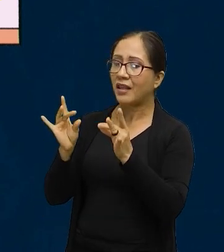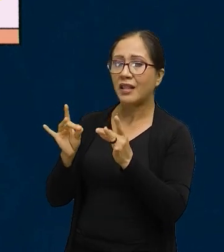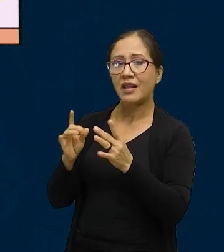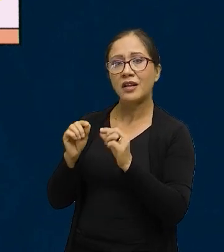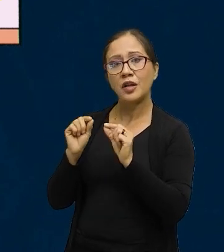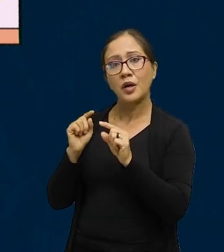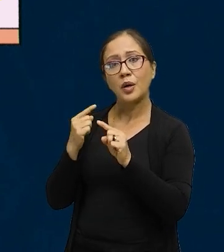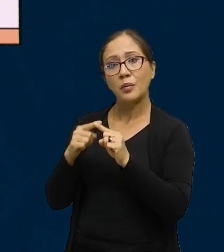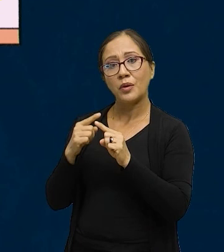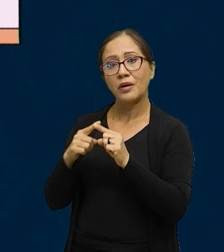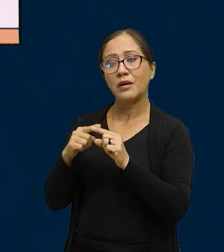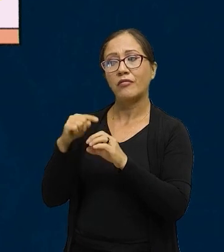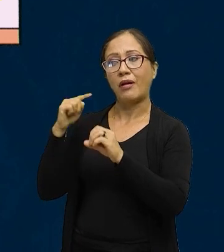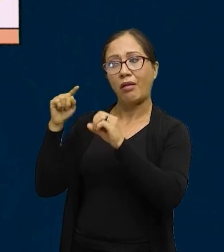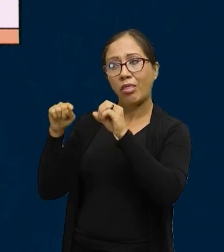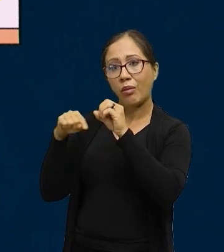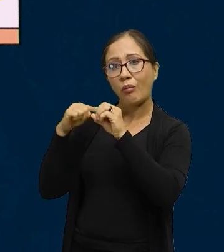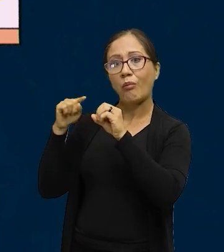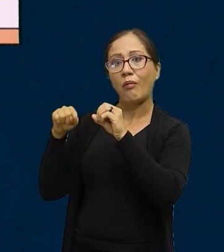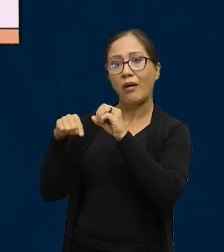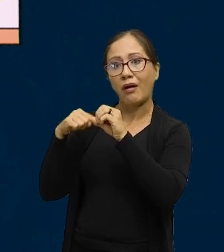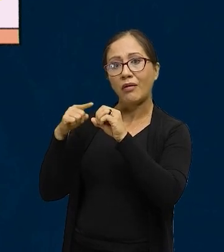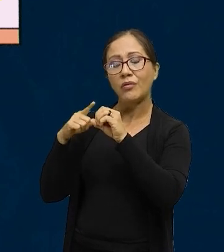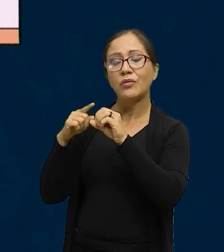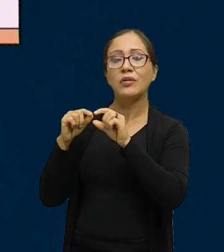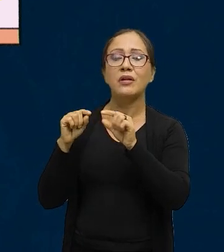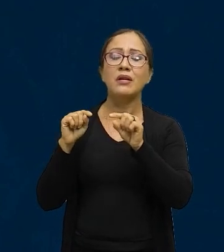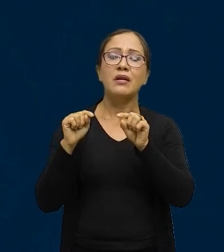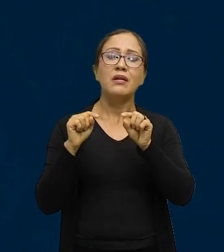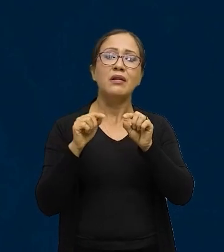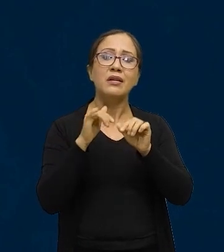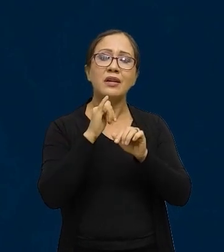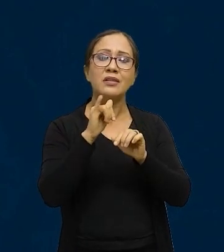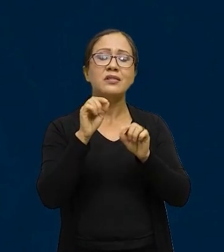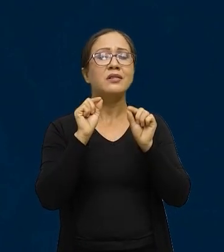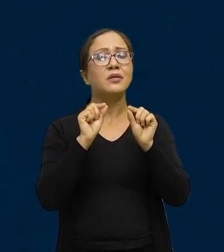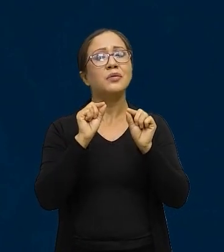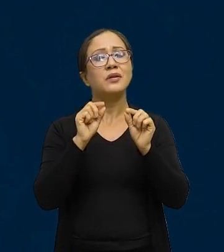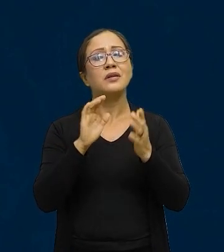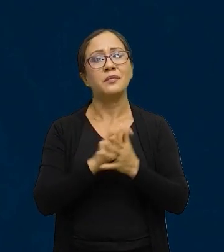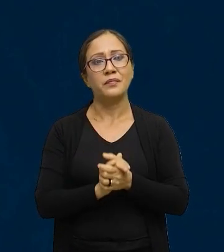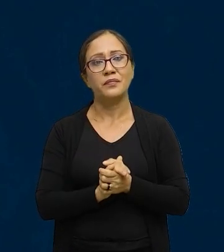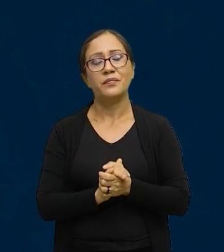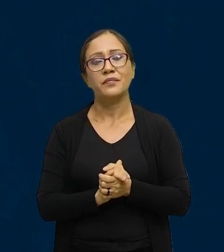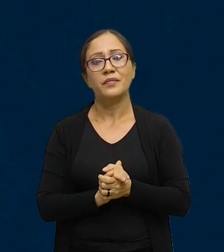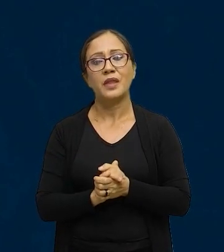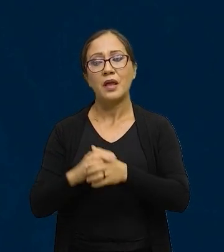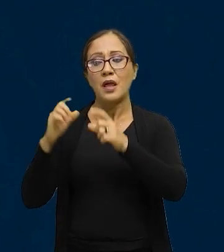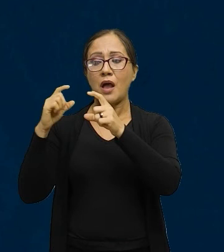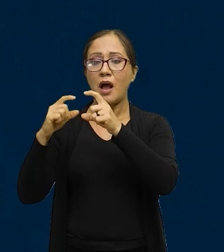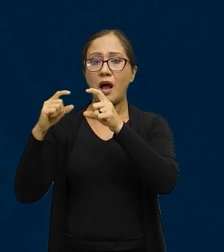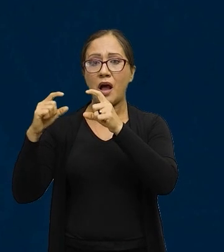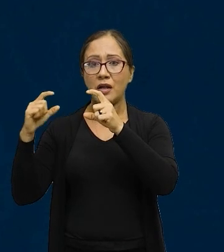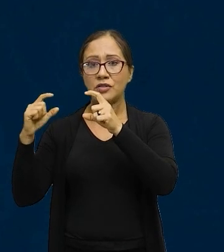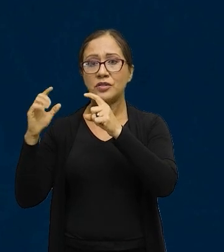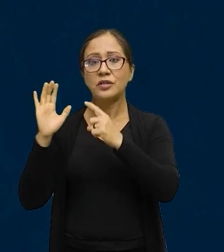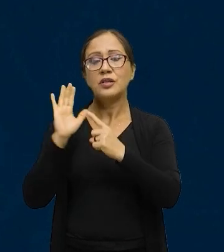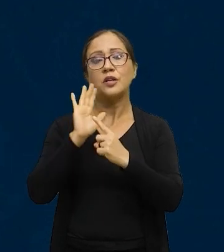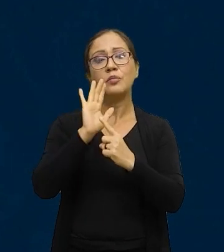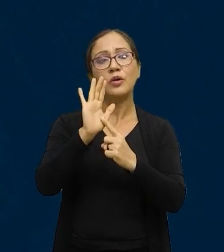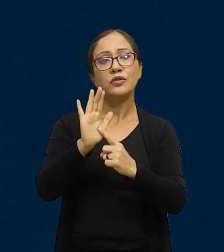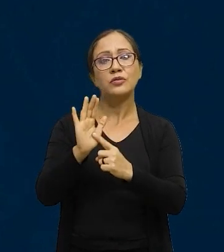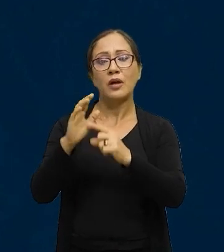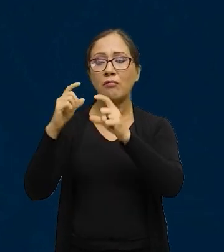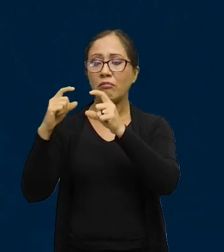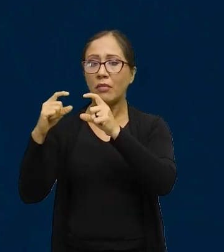ela fala do maluco. O que será que ela quer dizer com isso? Vamos ver para o comando da questão. A tira definida como